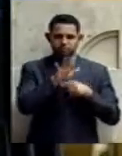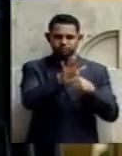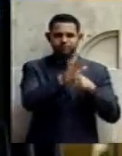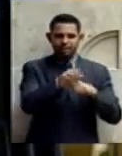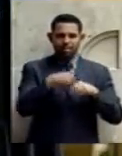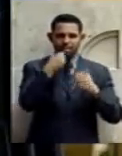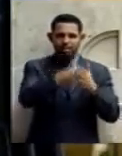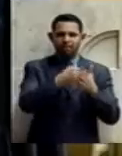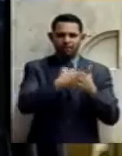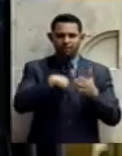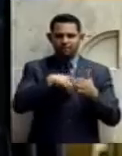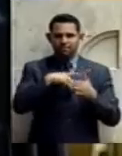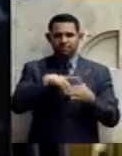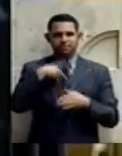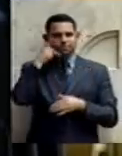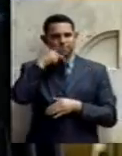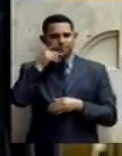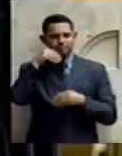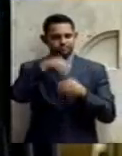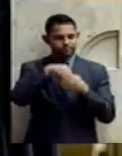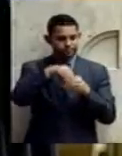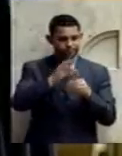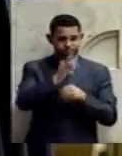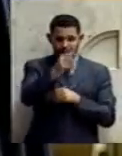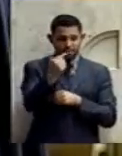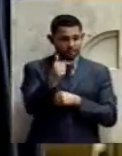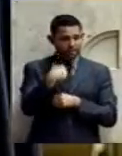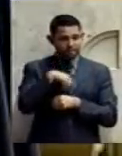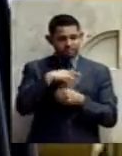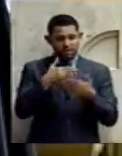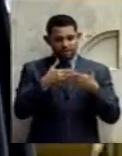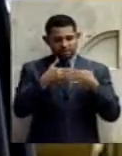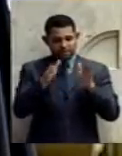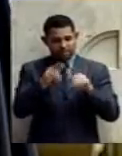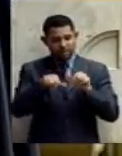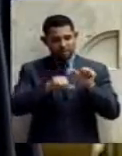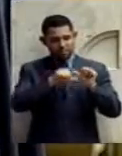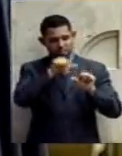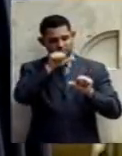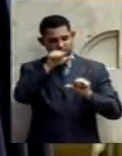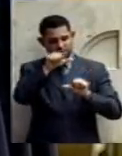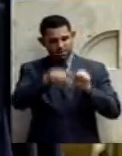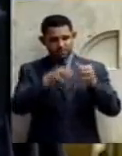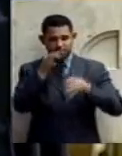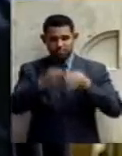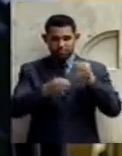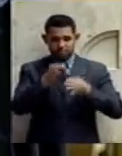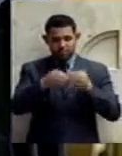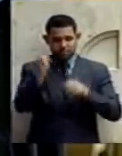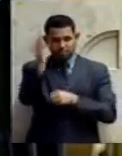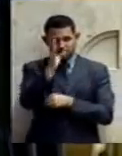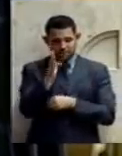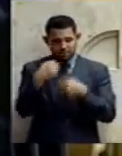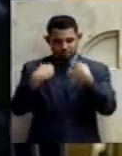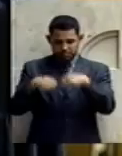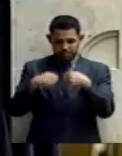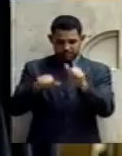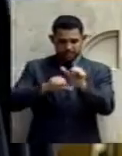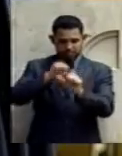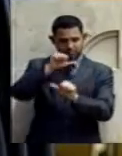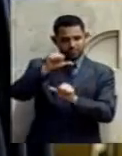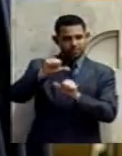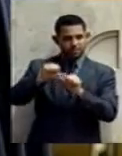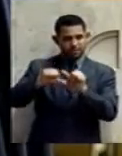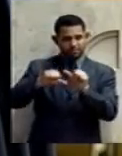dos candidatos. A chave para abrir a porta da verdadeira reforma política que o país reclama e necessita